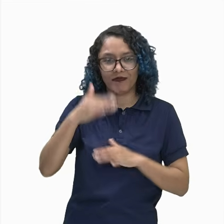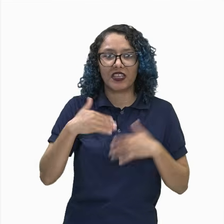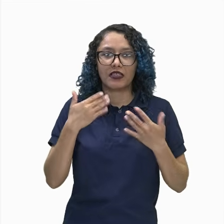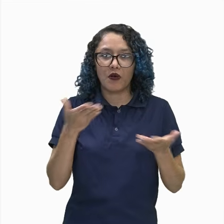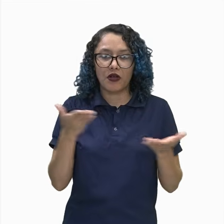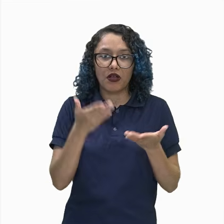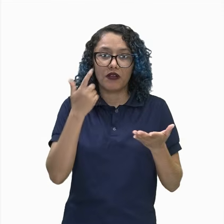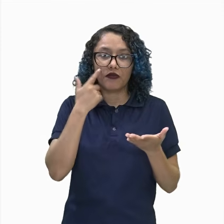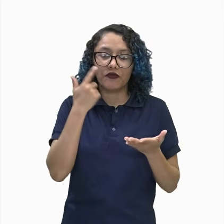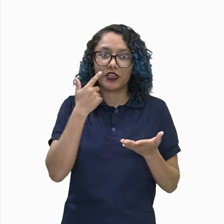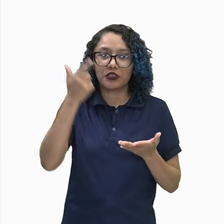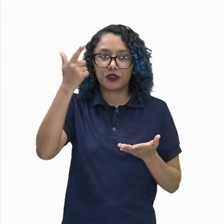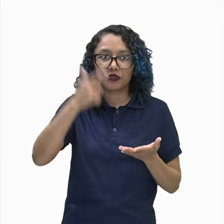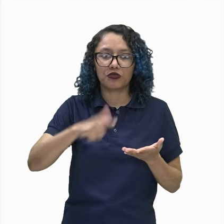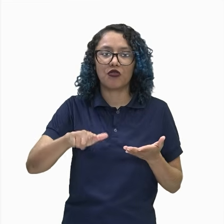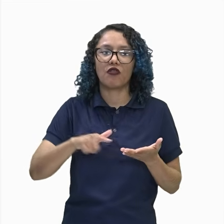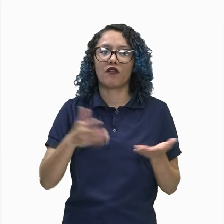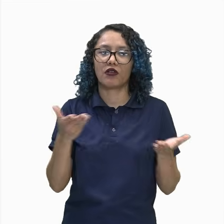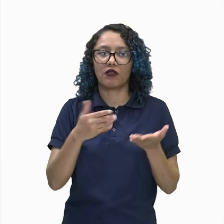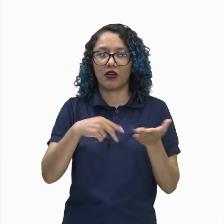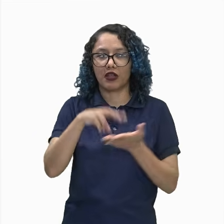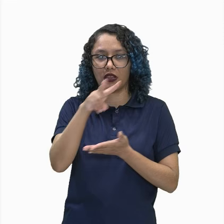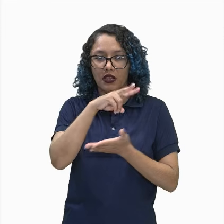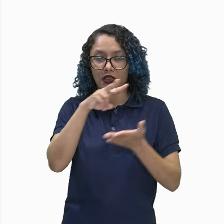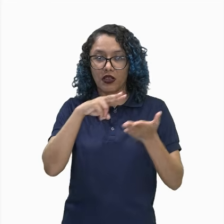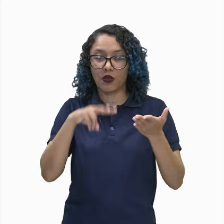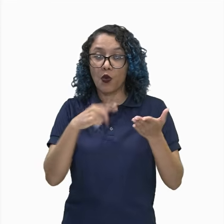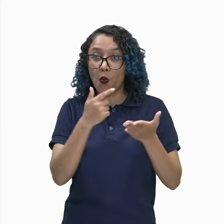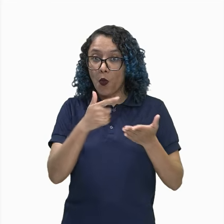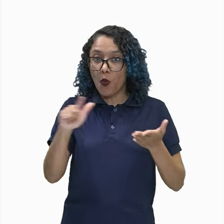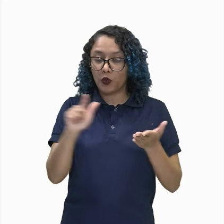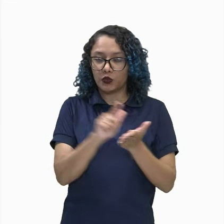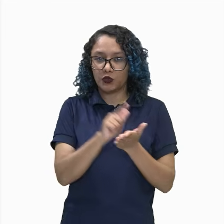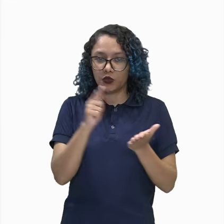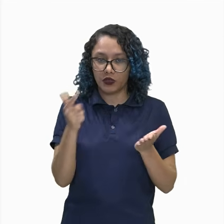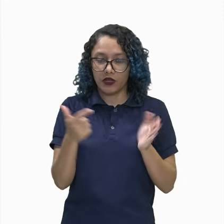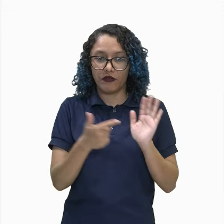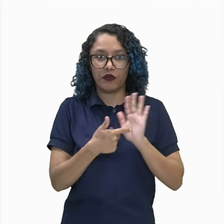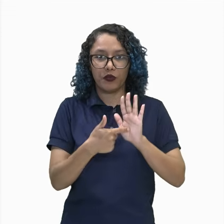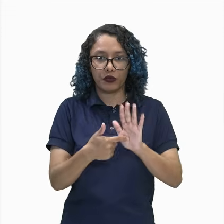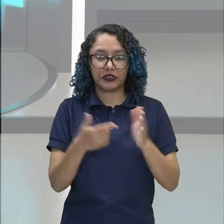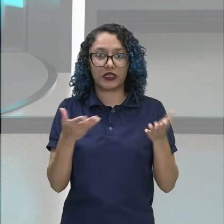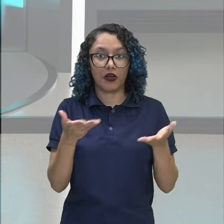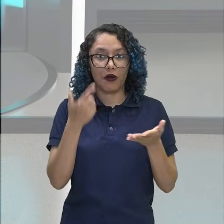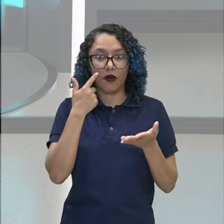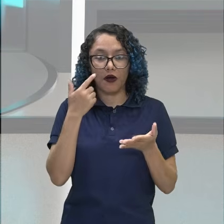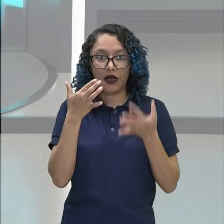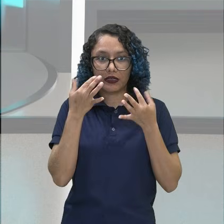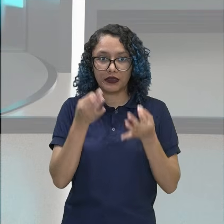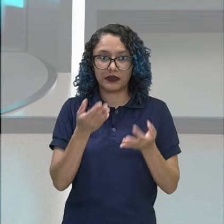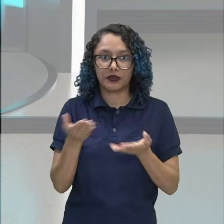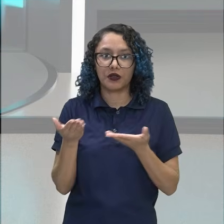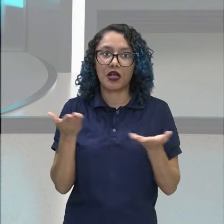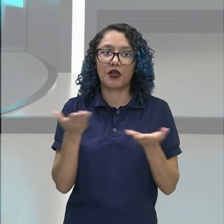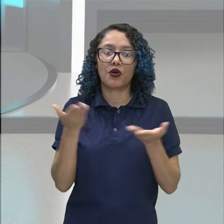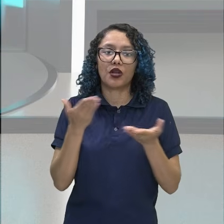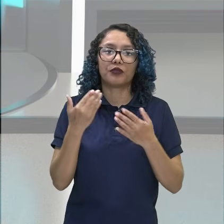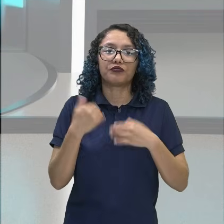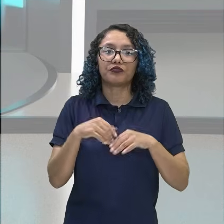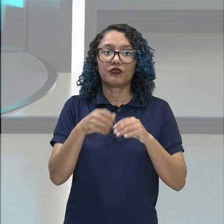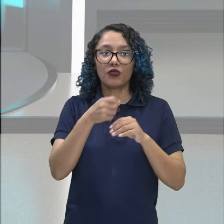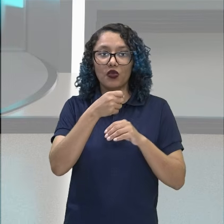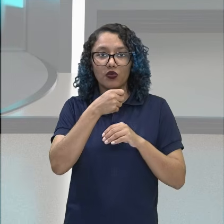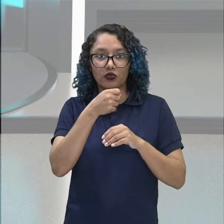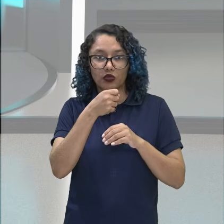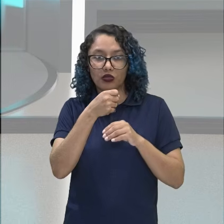uma vez à leitura comigo agora de um outro jornal. Observem comigo agora, que é o jornal da